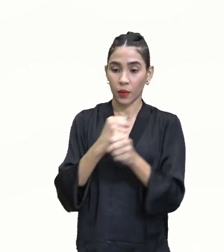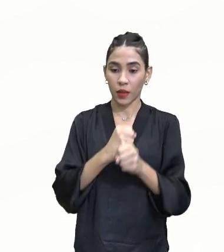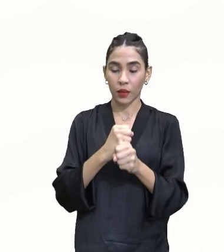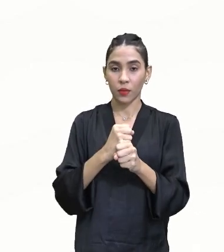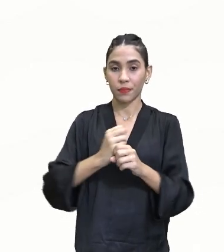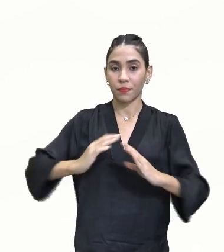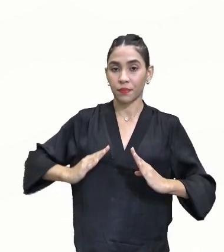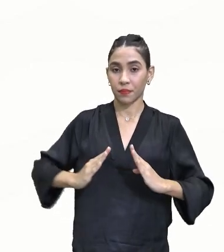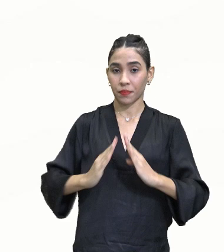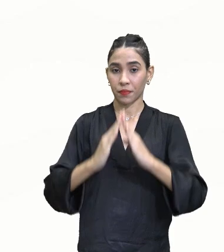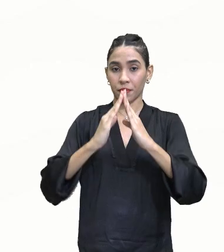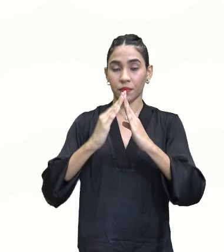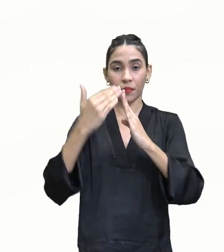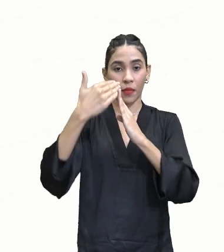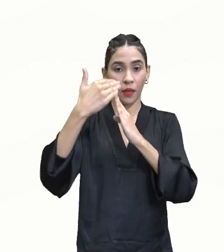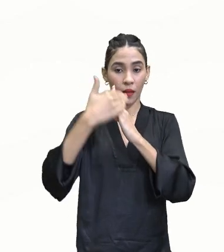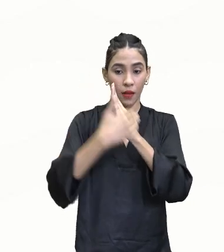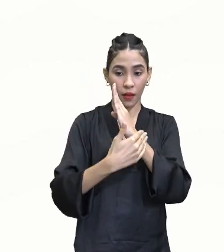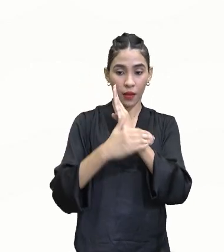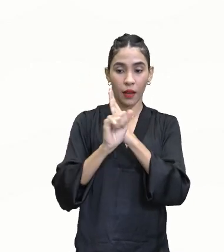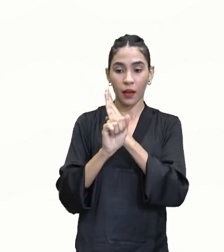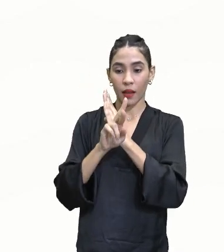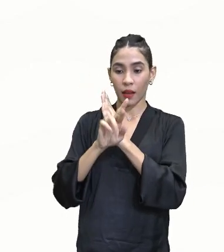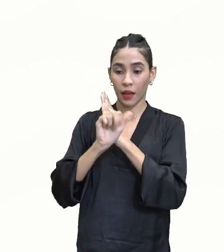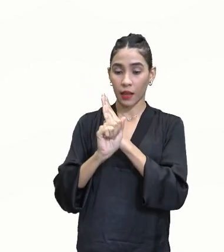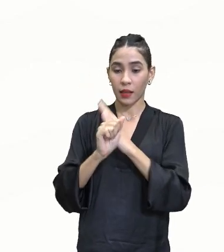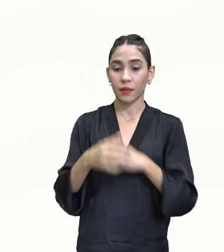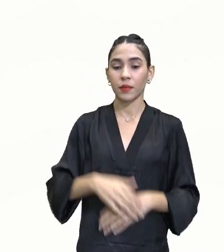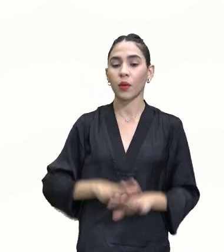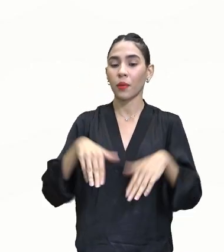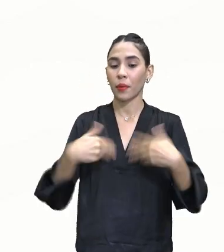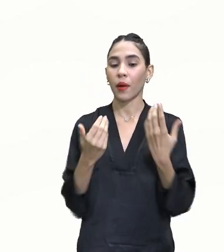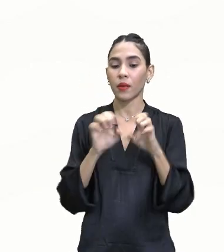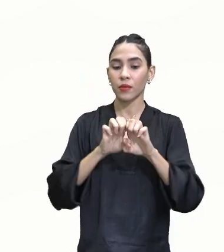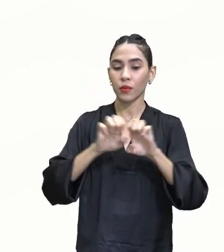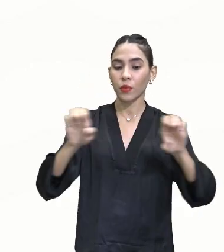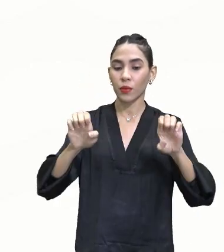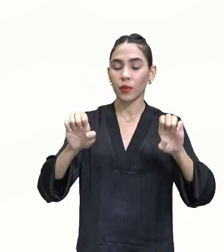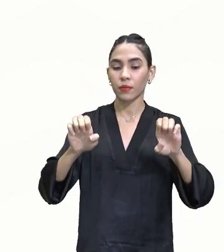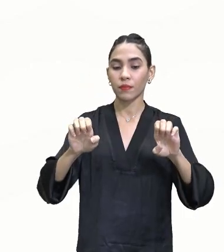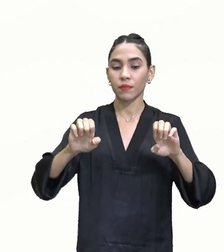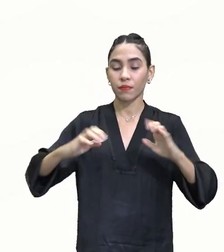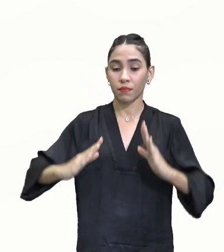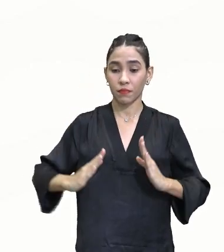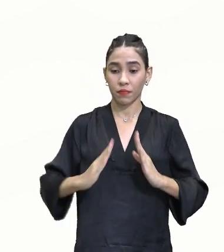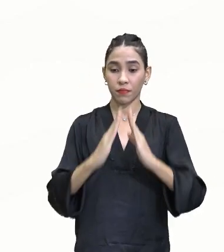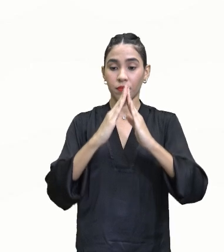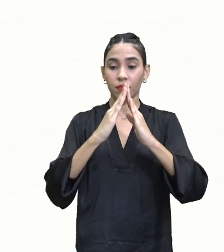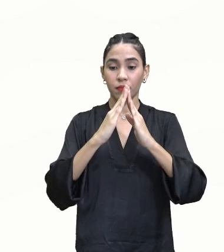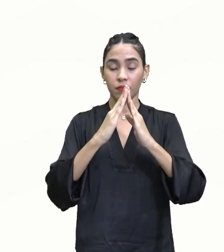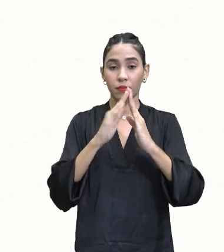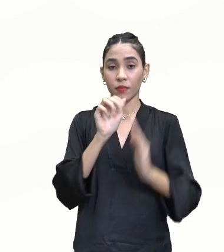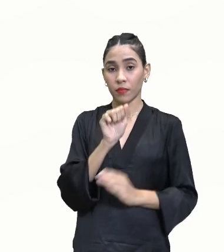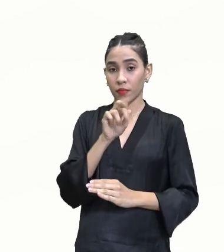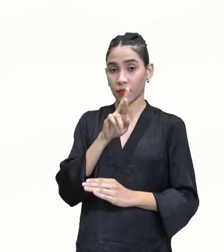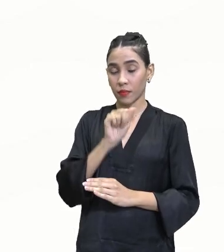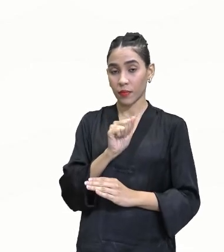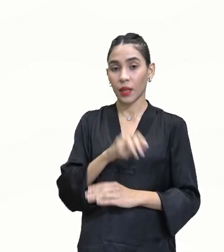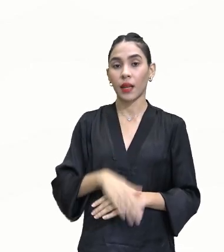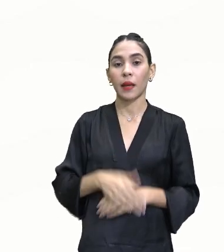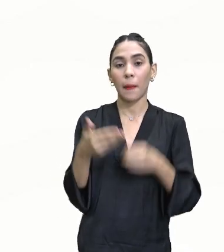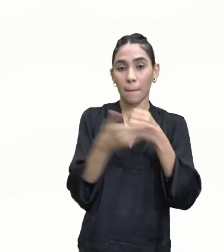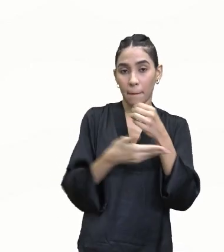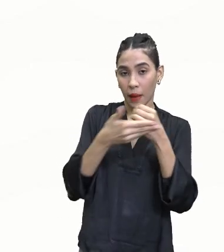de um triângulo, olha a expressão, não esqueça. Qual é a expressão que calcula a área de um triângulo? Base vezes